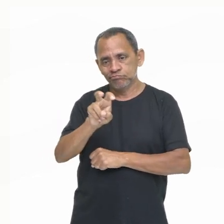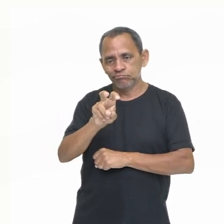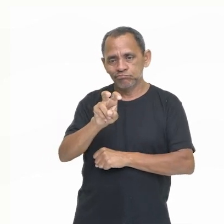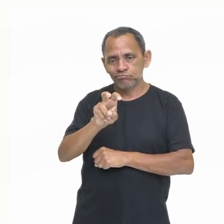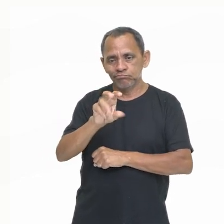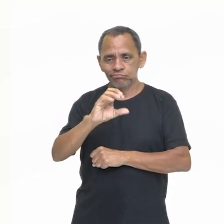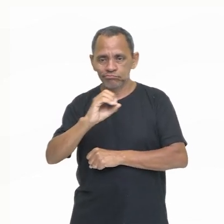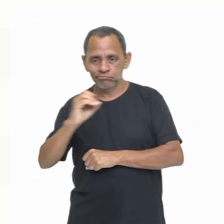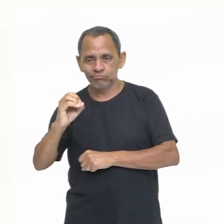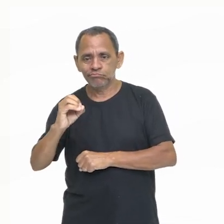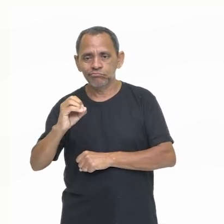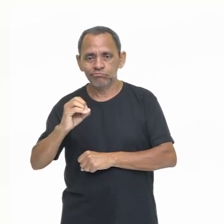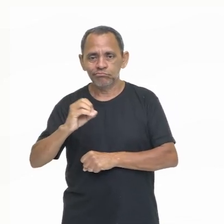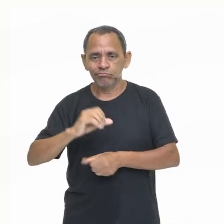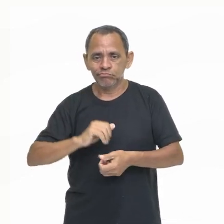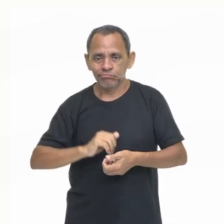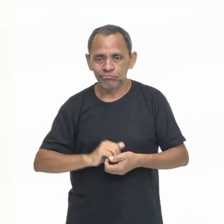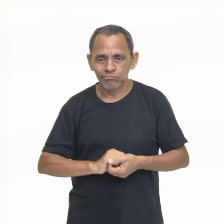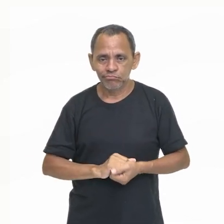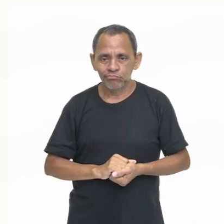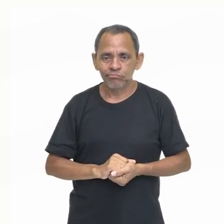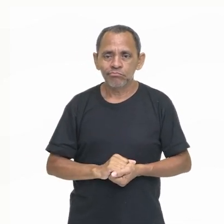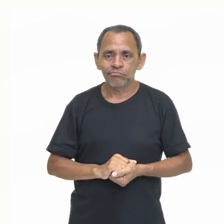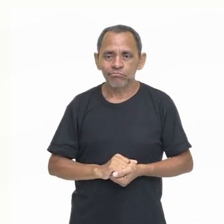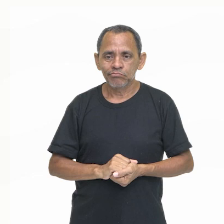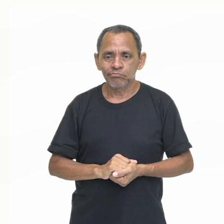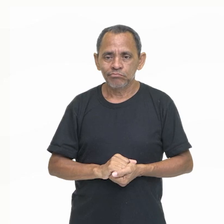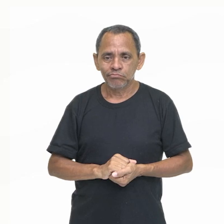5.000. E esse 5.000